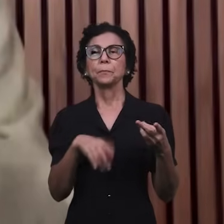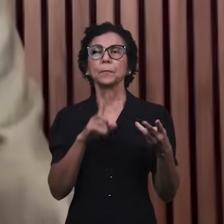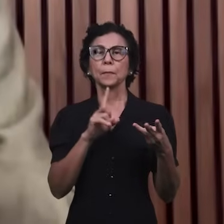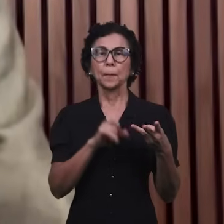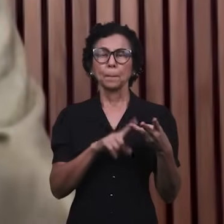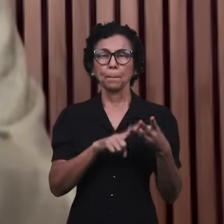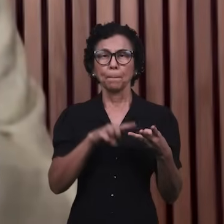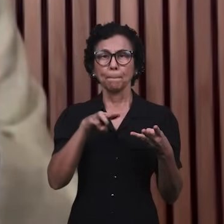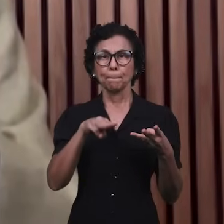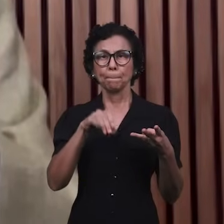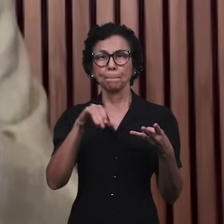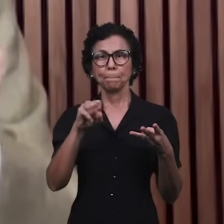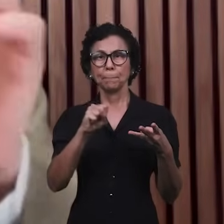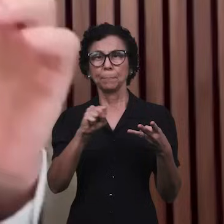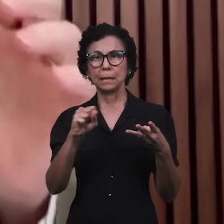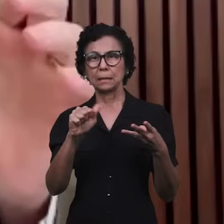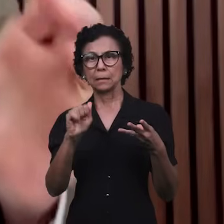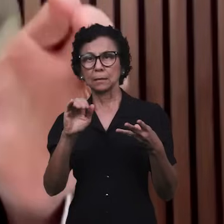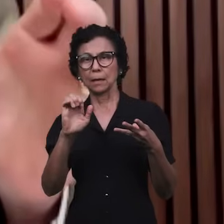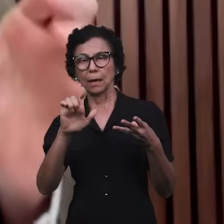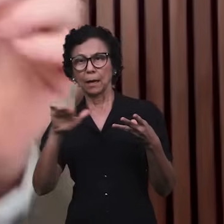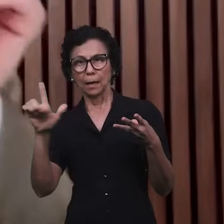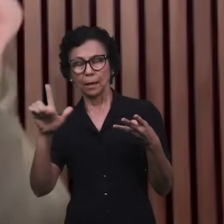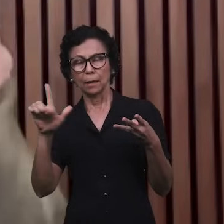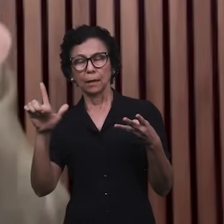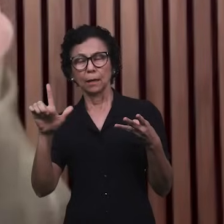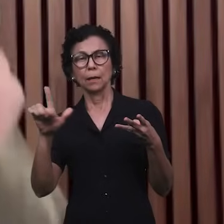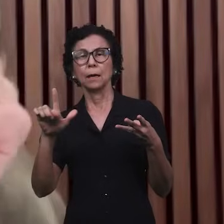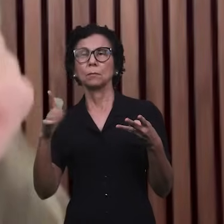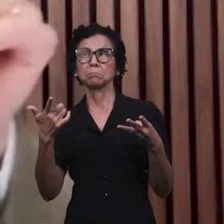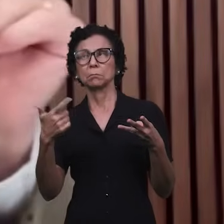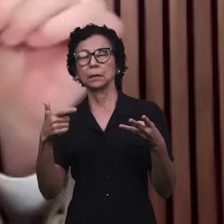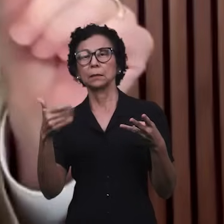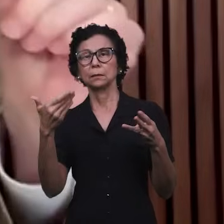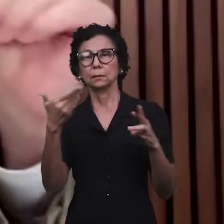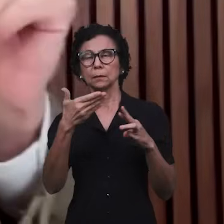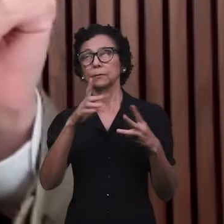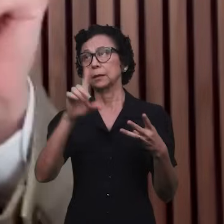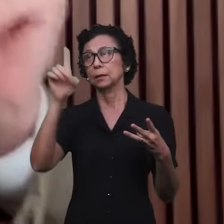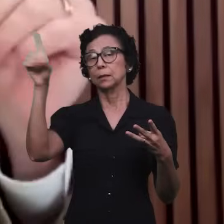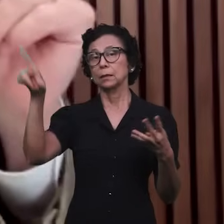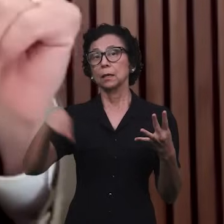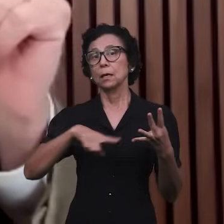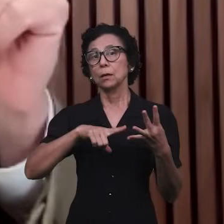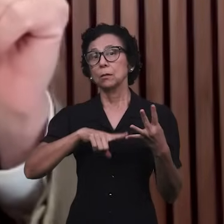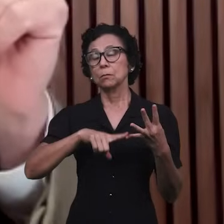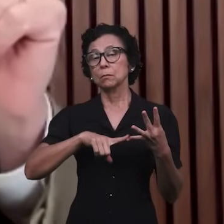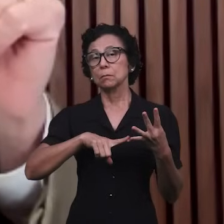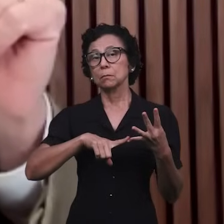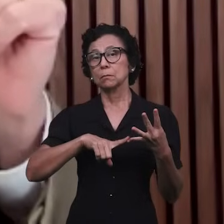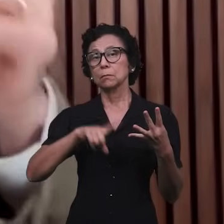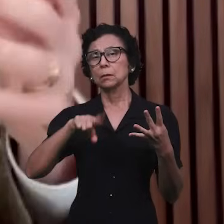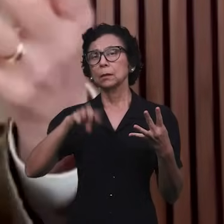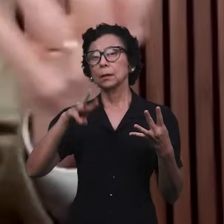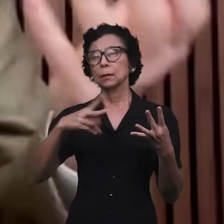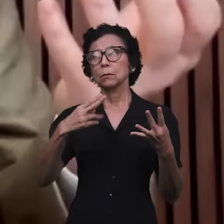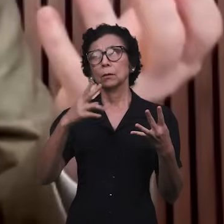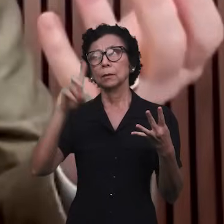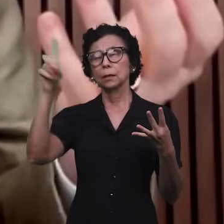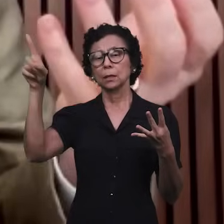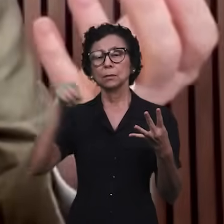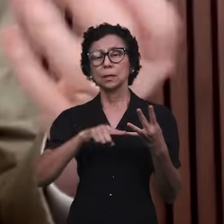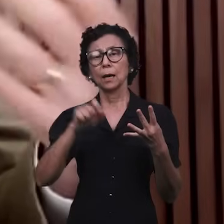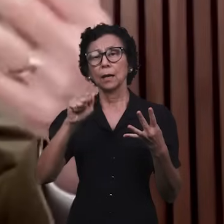Ananias, Jeová é clemente. Misael, e essa terminação El também se refere a Deus, né? Quem é